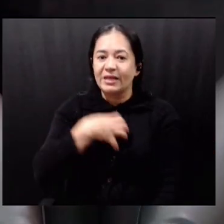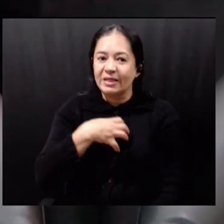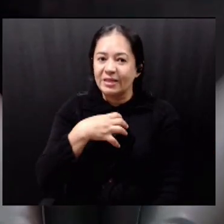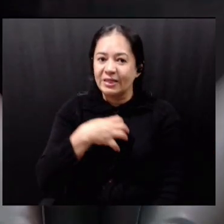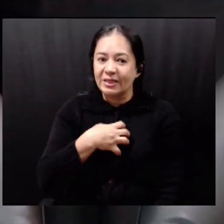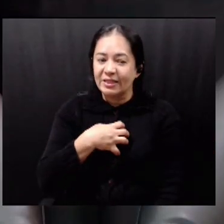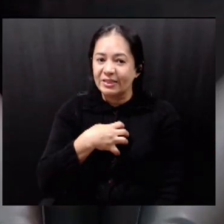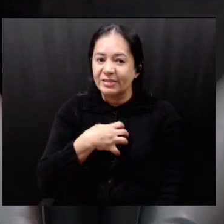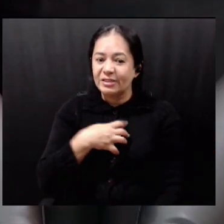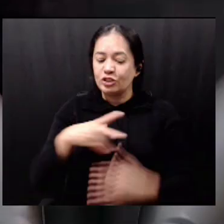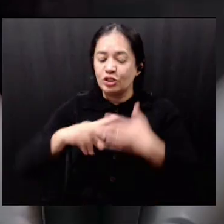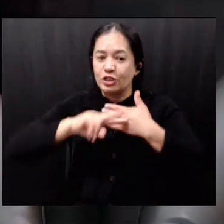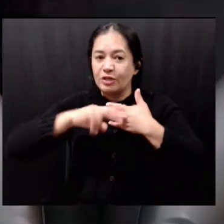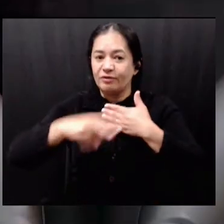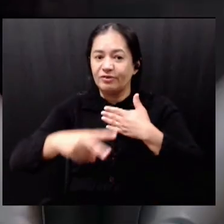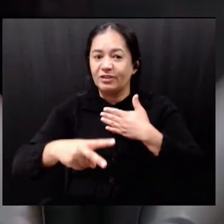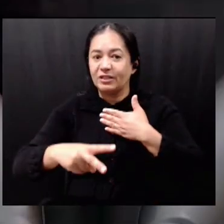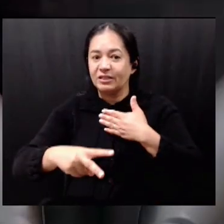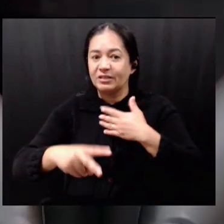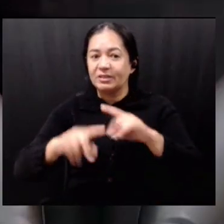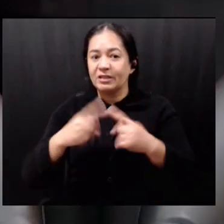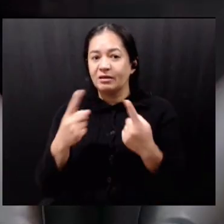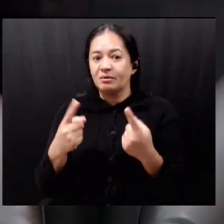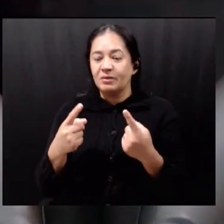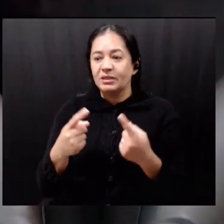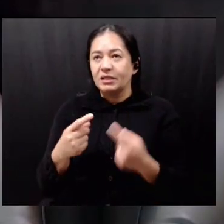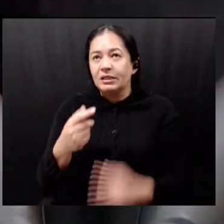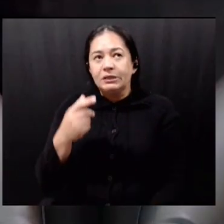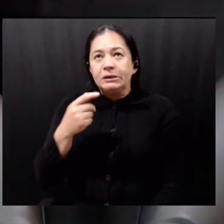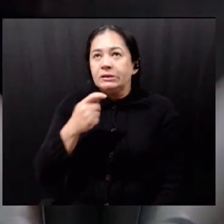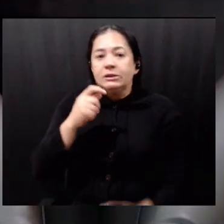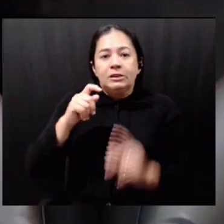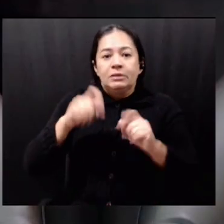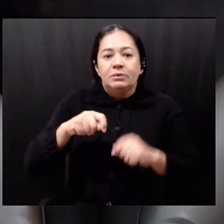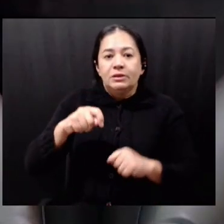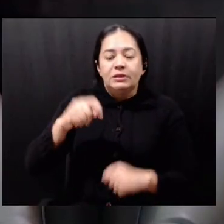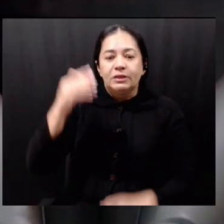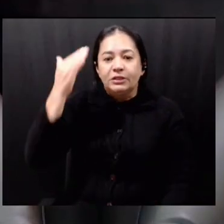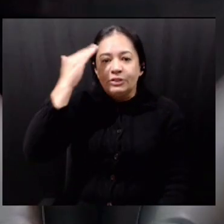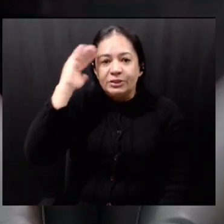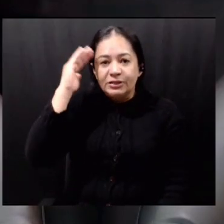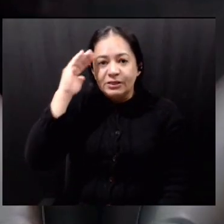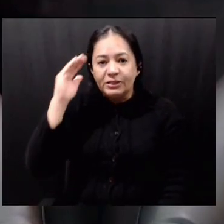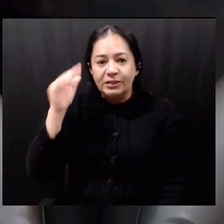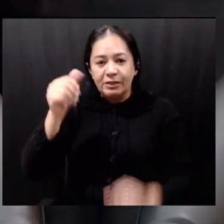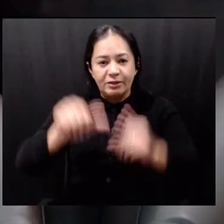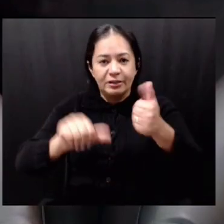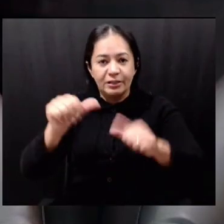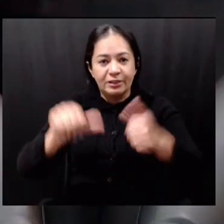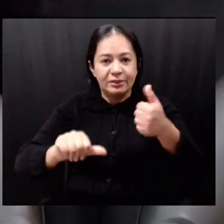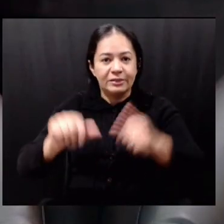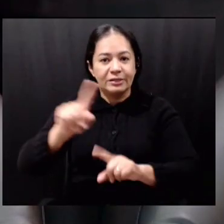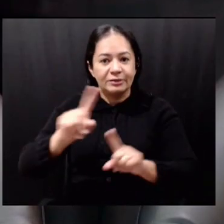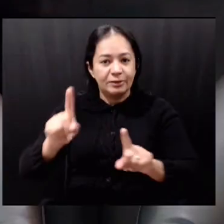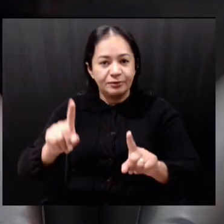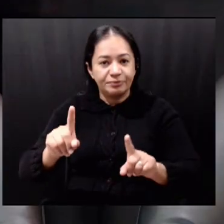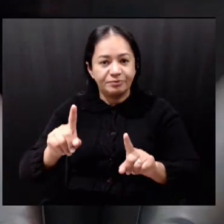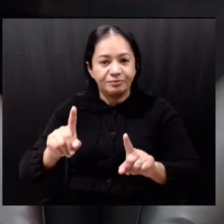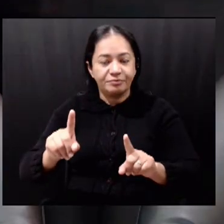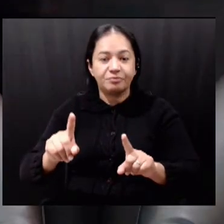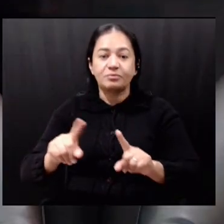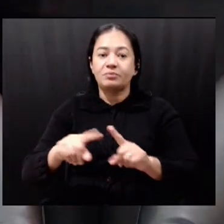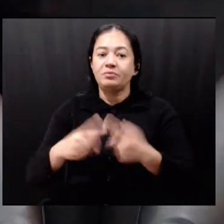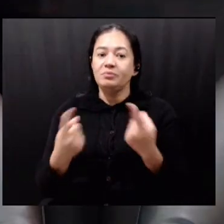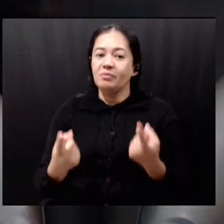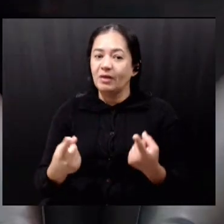momento, mas ali na situação ela ainda não tem capacidade ainda, compreensão para analisar que isso não tá sendo saudável, né? Mas